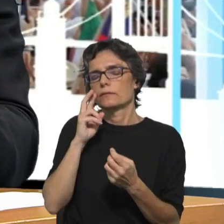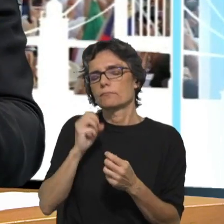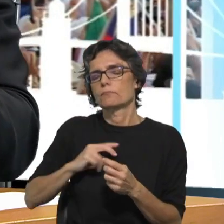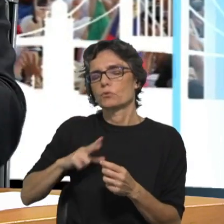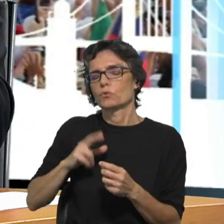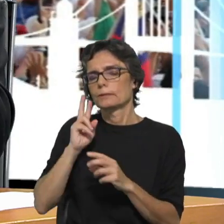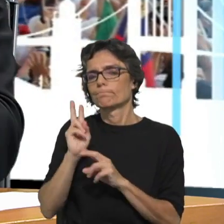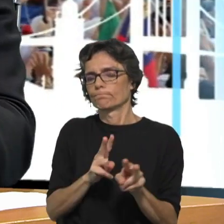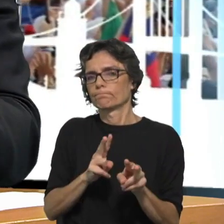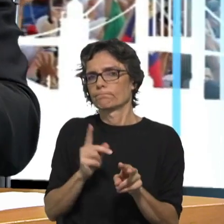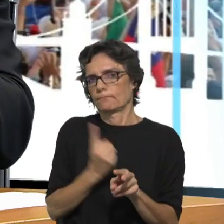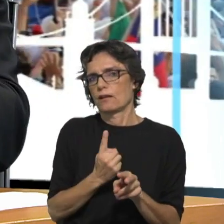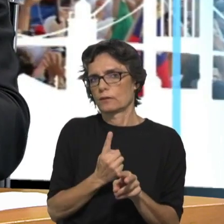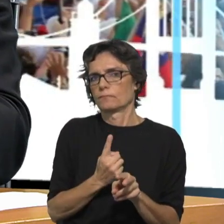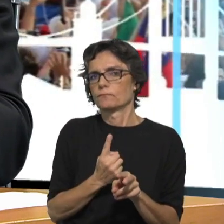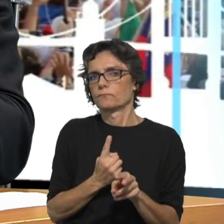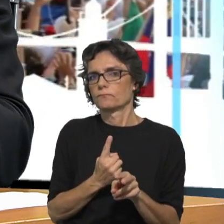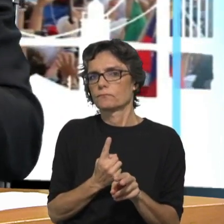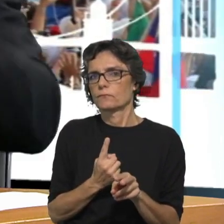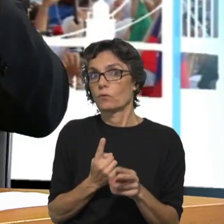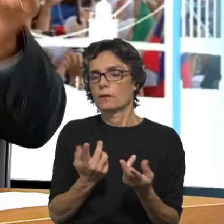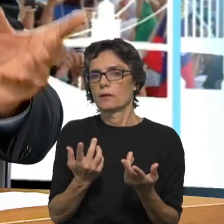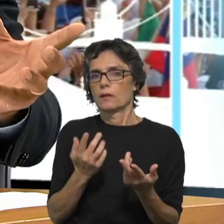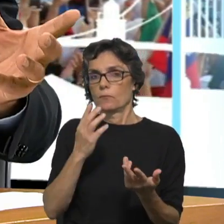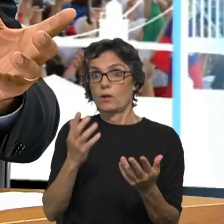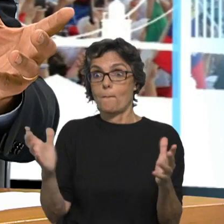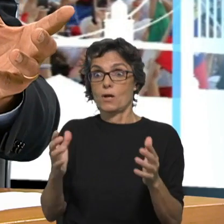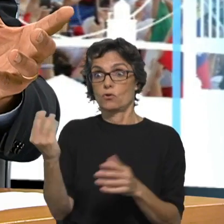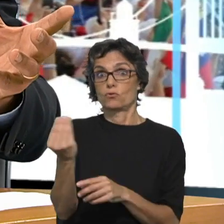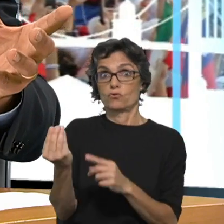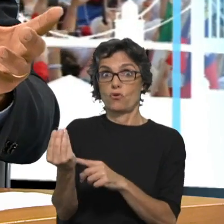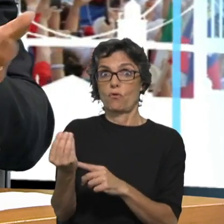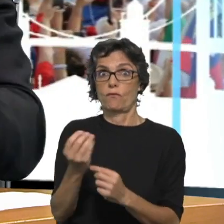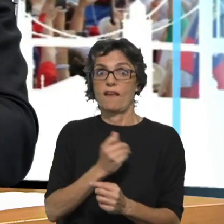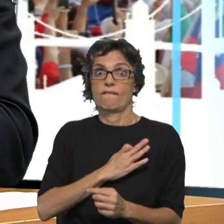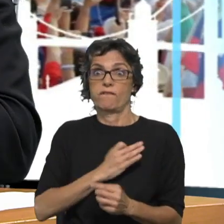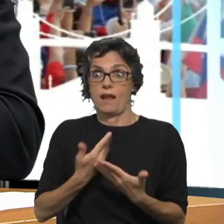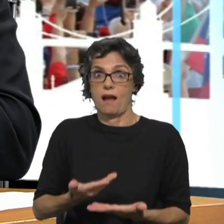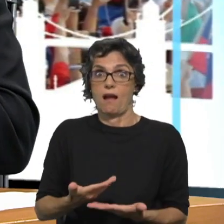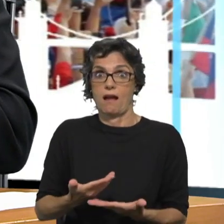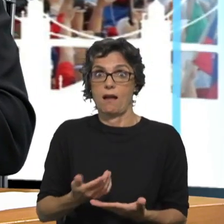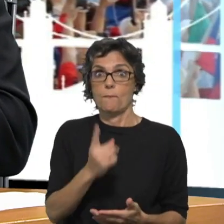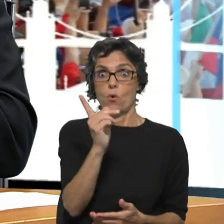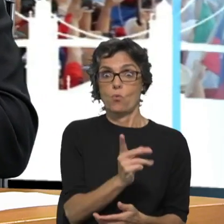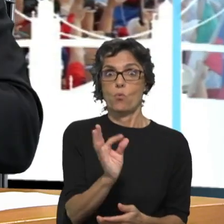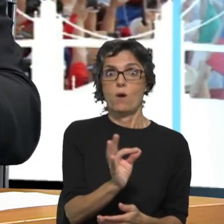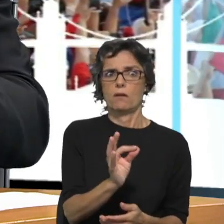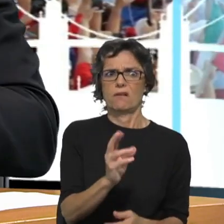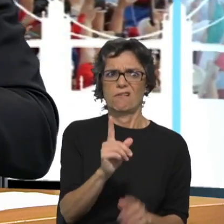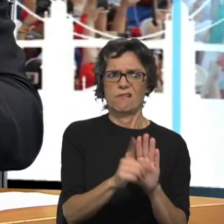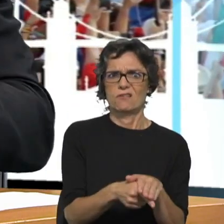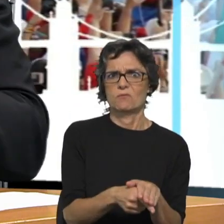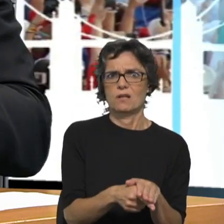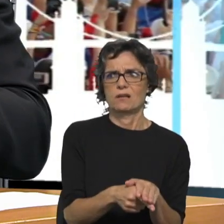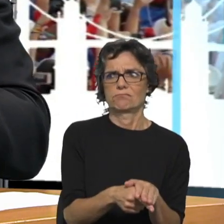aqui, este quase que paradoxo, em que a maioria dos jovens são crentes, mas 1/4 dos crentes são discriminados. E, portanto,